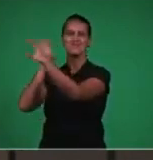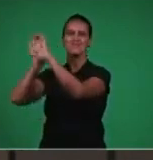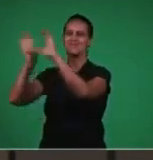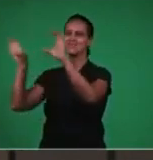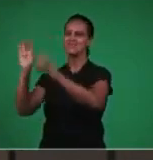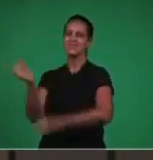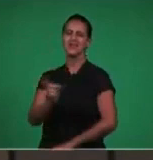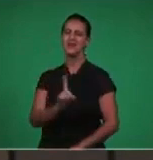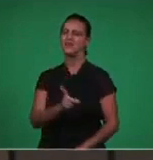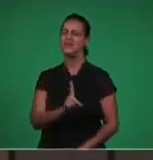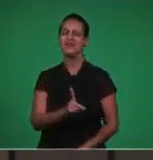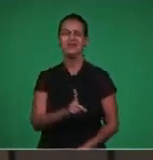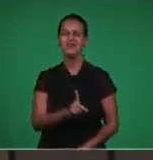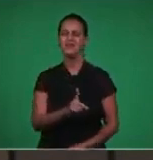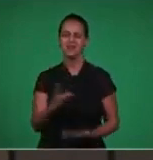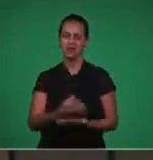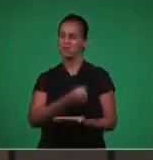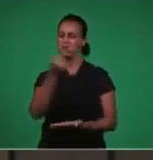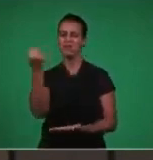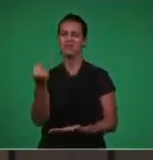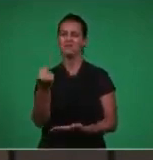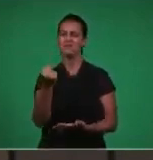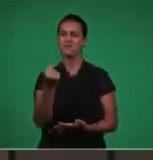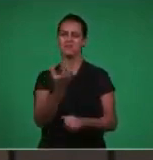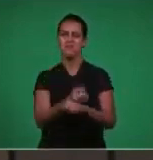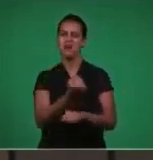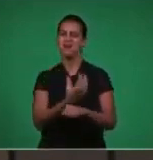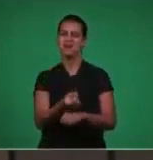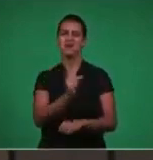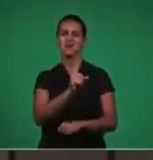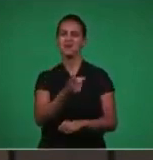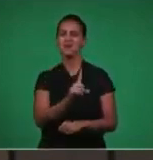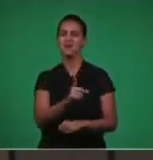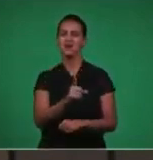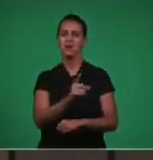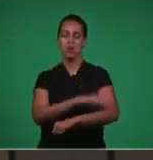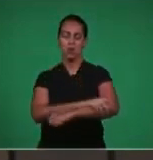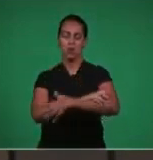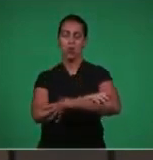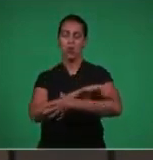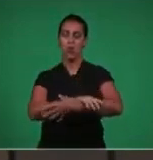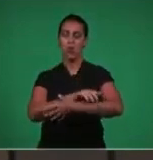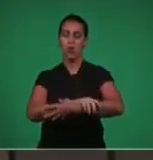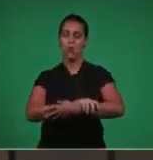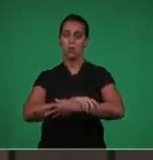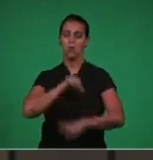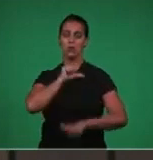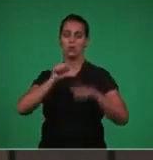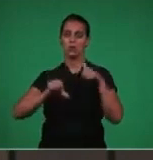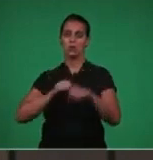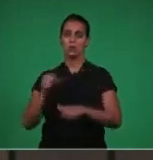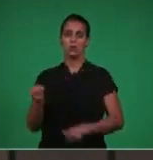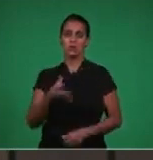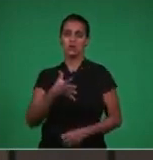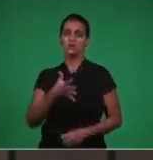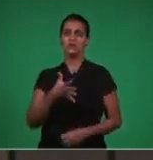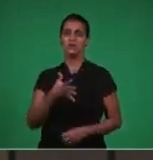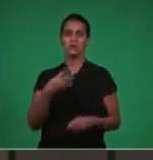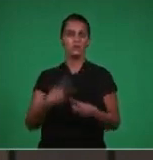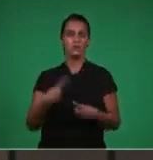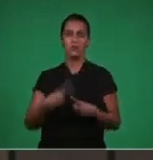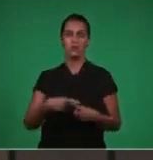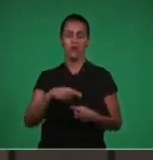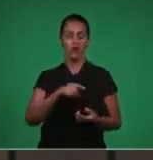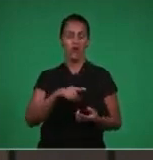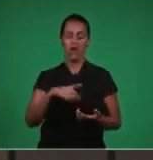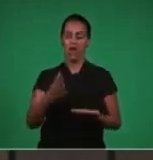fala em arrebatamento da igreja, você fala que os corpos vão ser transformados, porque eles não herdam o reino, eles não vão